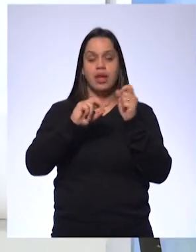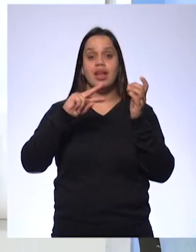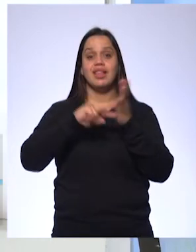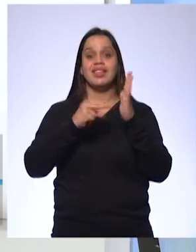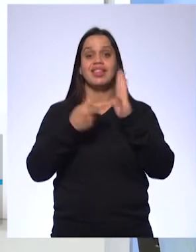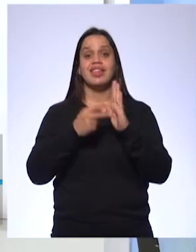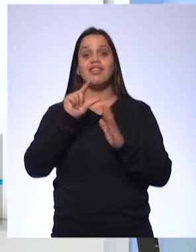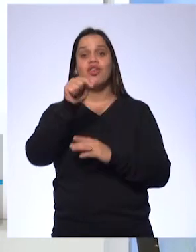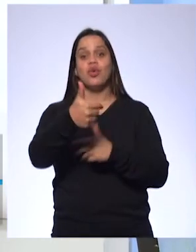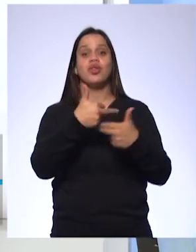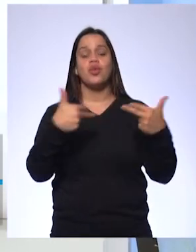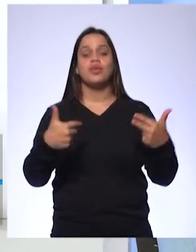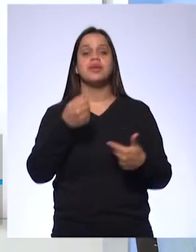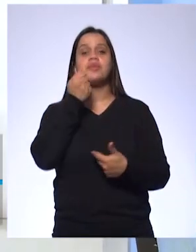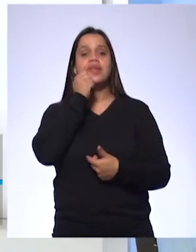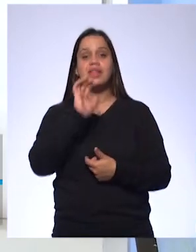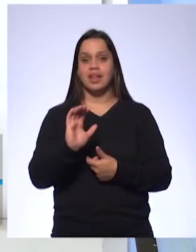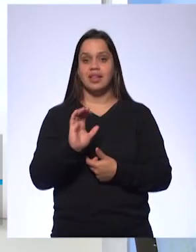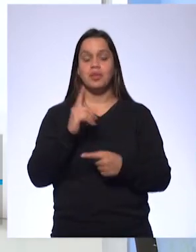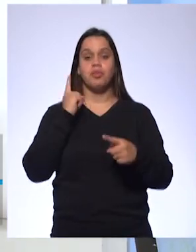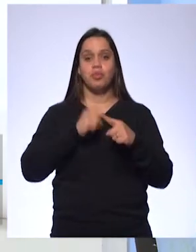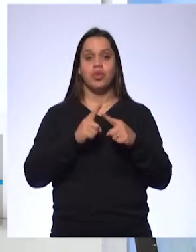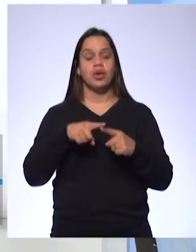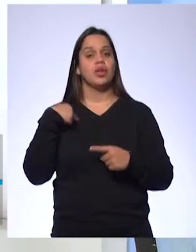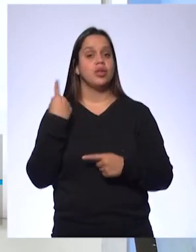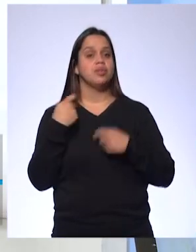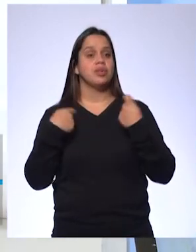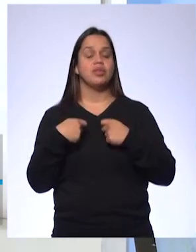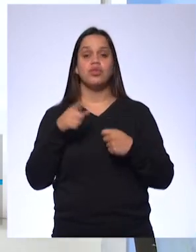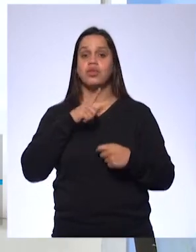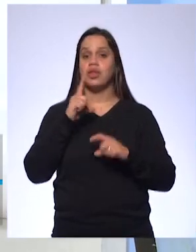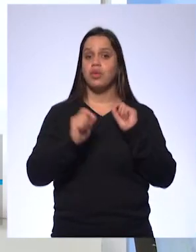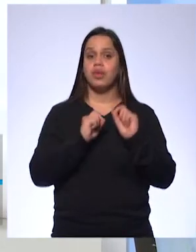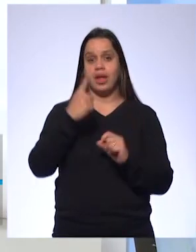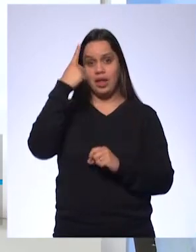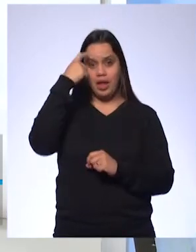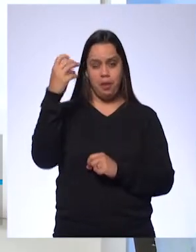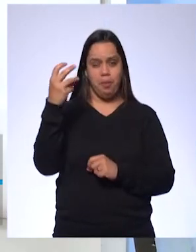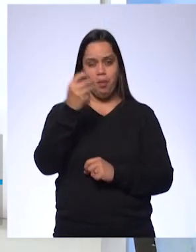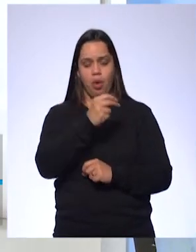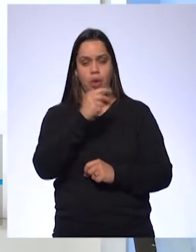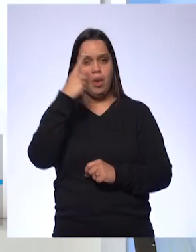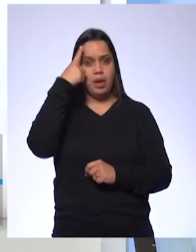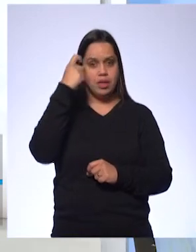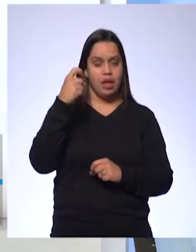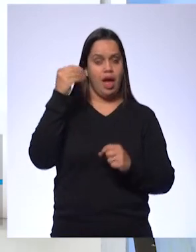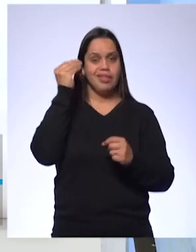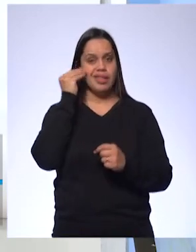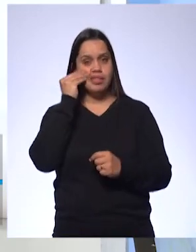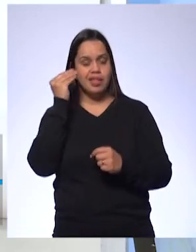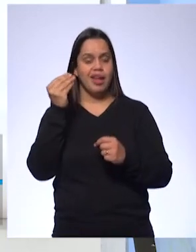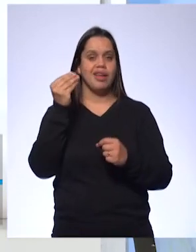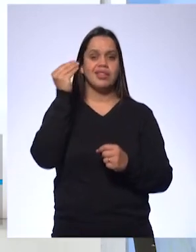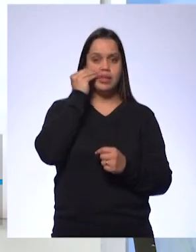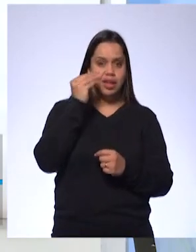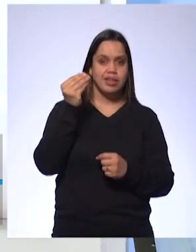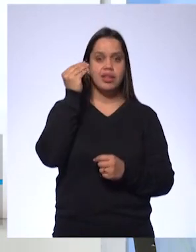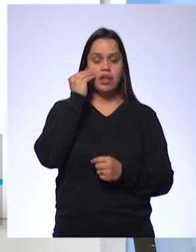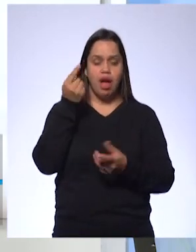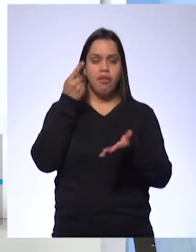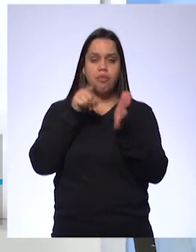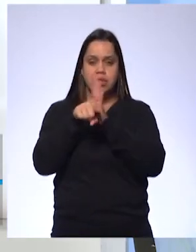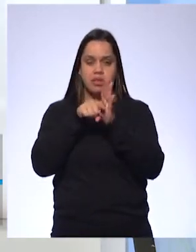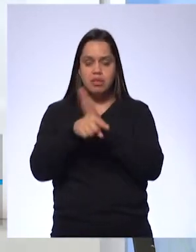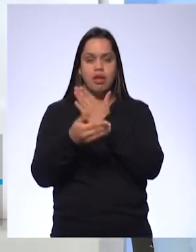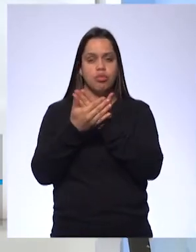coisa para a ciência. A gente precisa de hipótese e precisa também de testagem, de testar, de estudar e